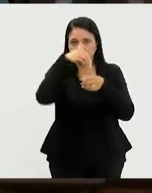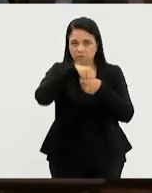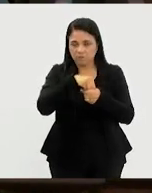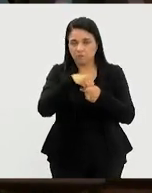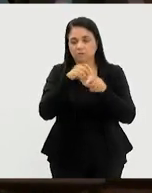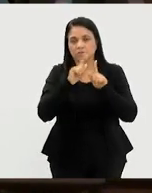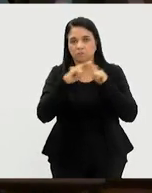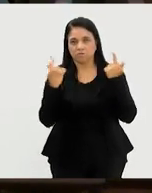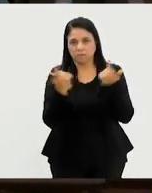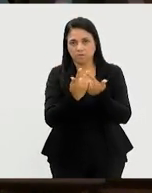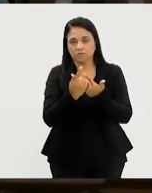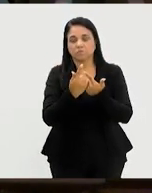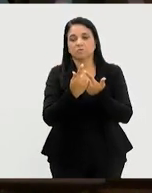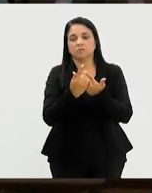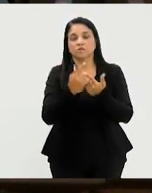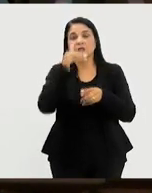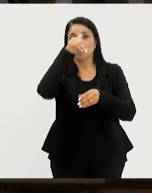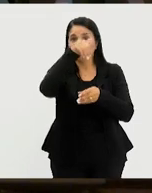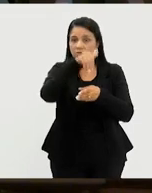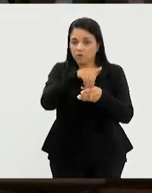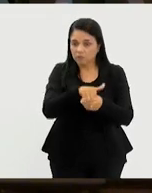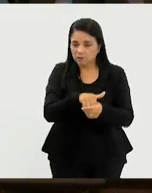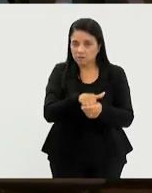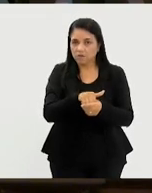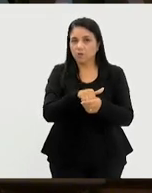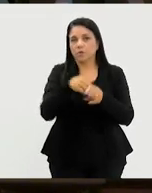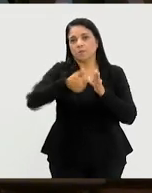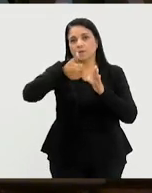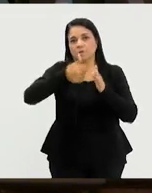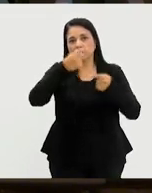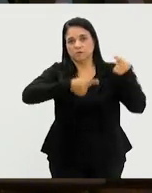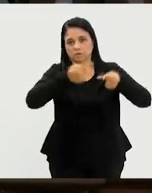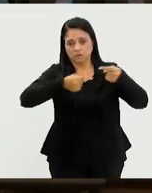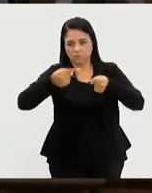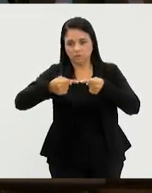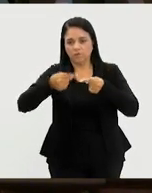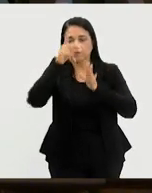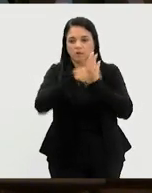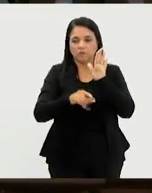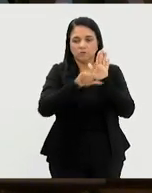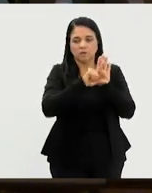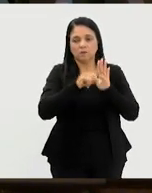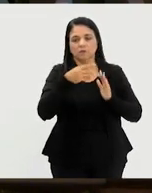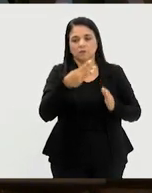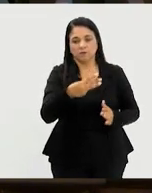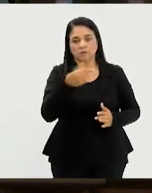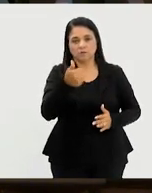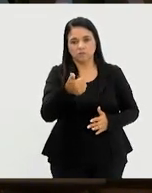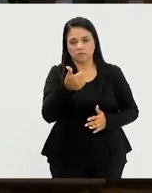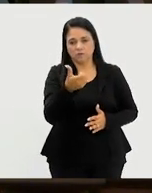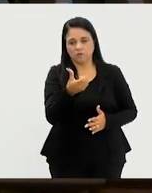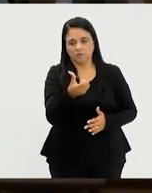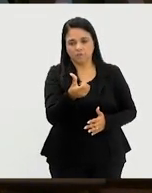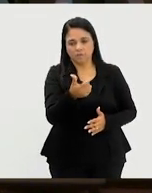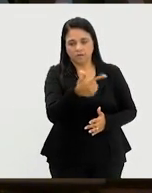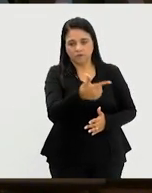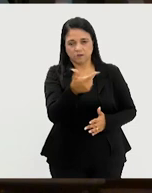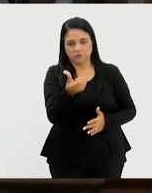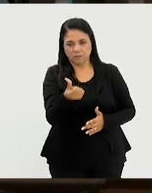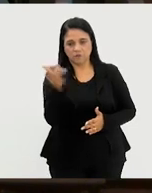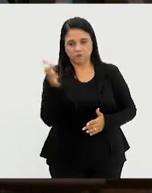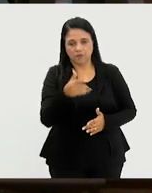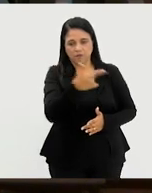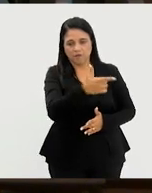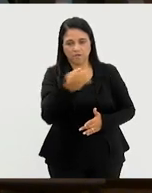ordinária em votação em primeira discussão projeto de lei número 3126 de 20 de autoria do deputado